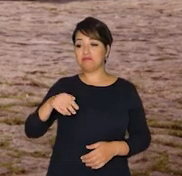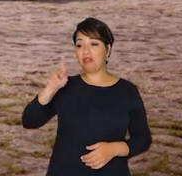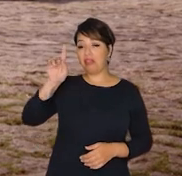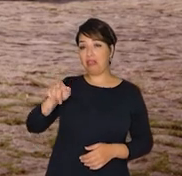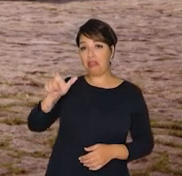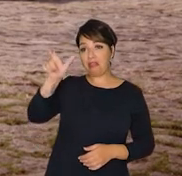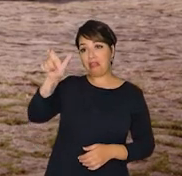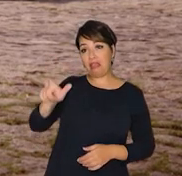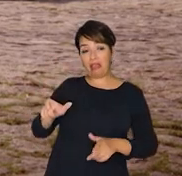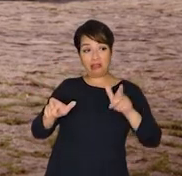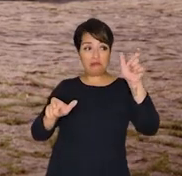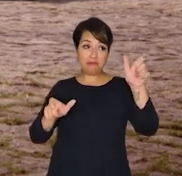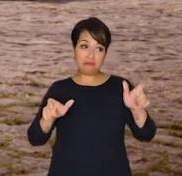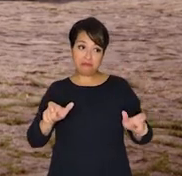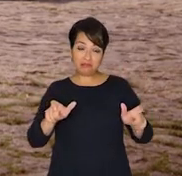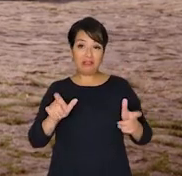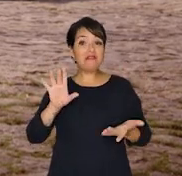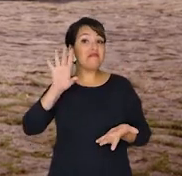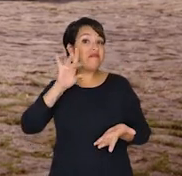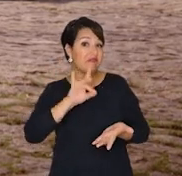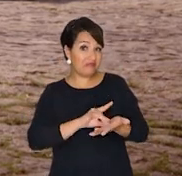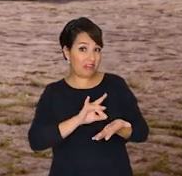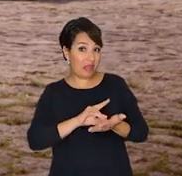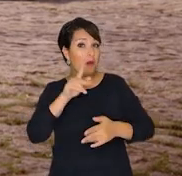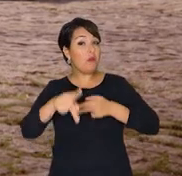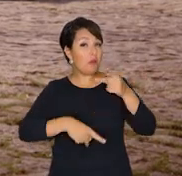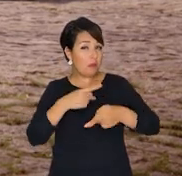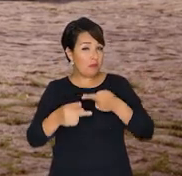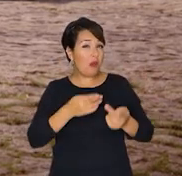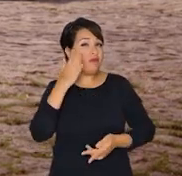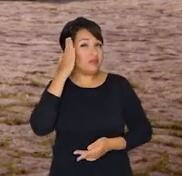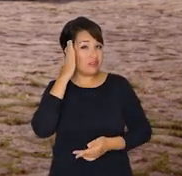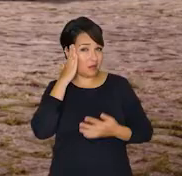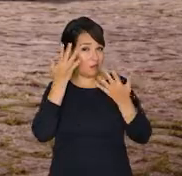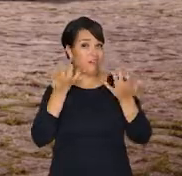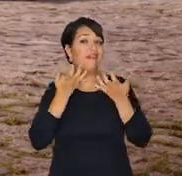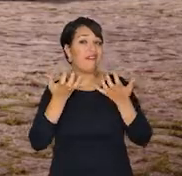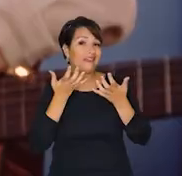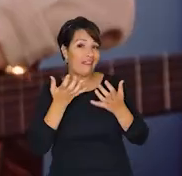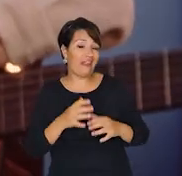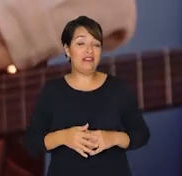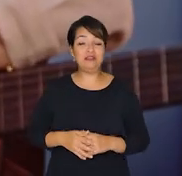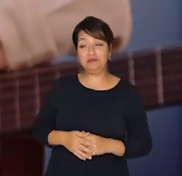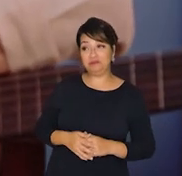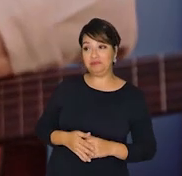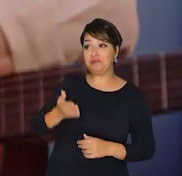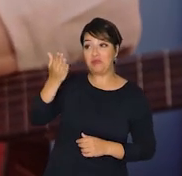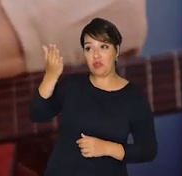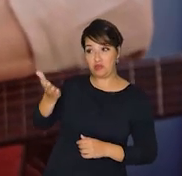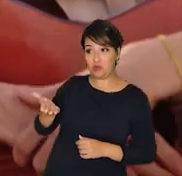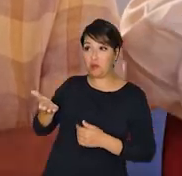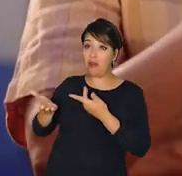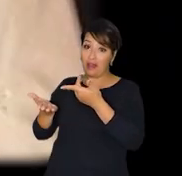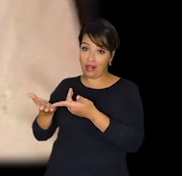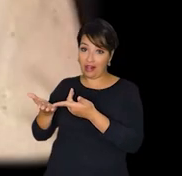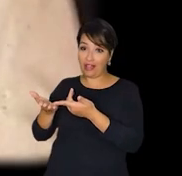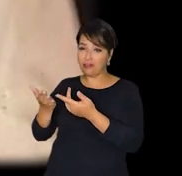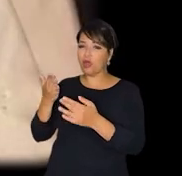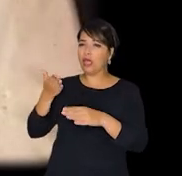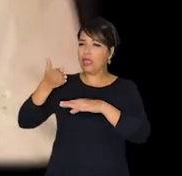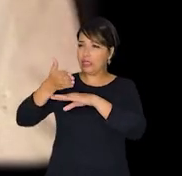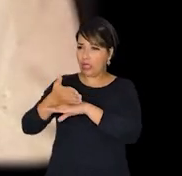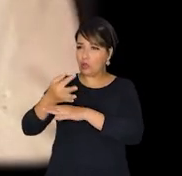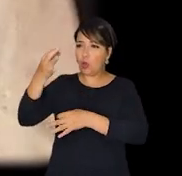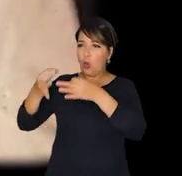Quem é quem pra valer é o que o povo quer saber. De um lado, tá bem aqui, quem entrou